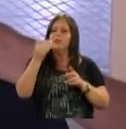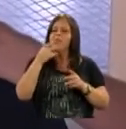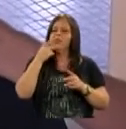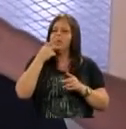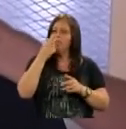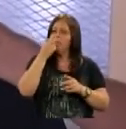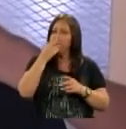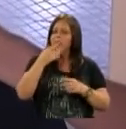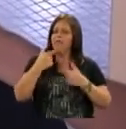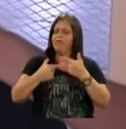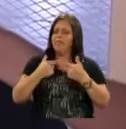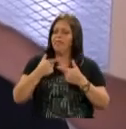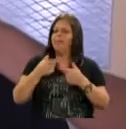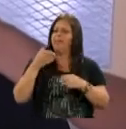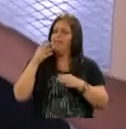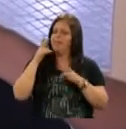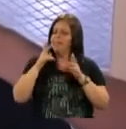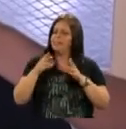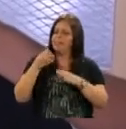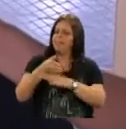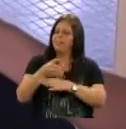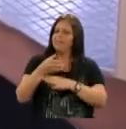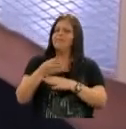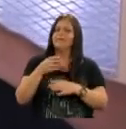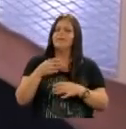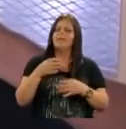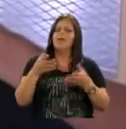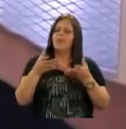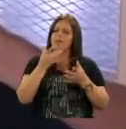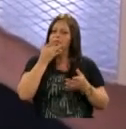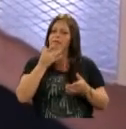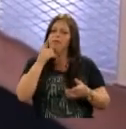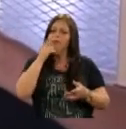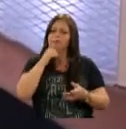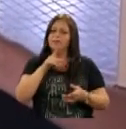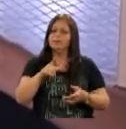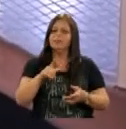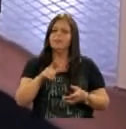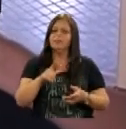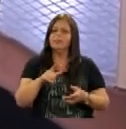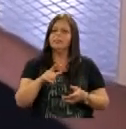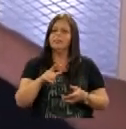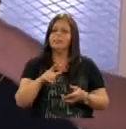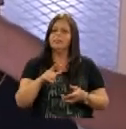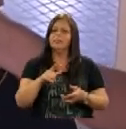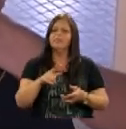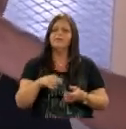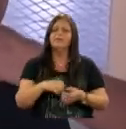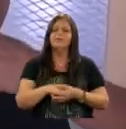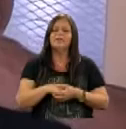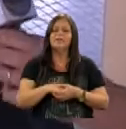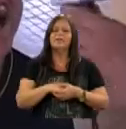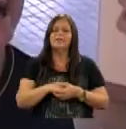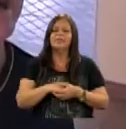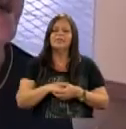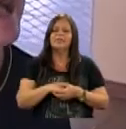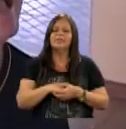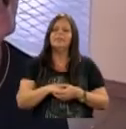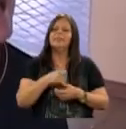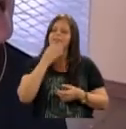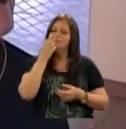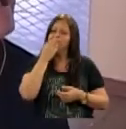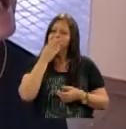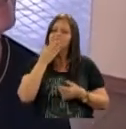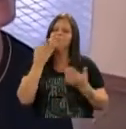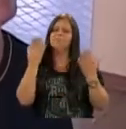é a primeira vez que está participando e foi muito parelho jornal de tarde a gente conseguiu nenhum laço né legal